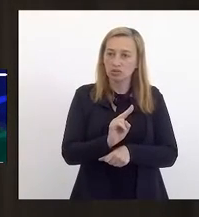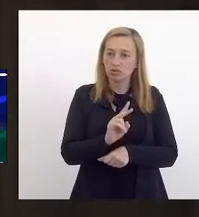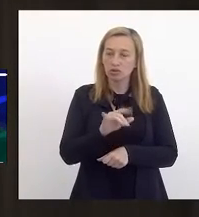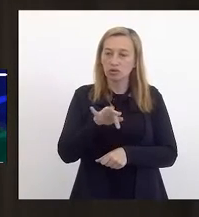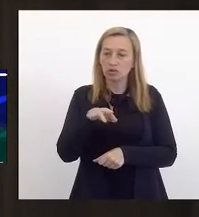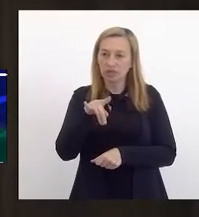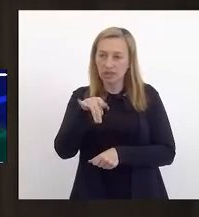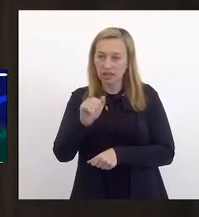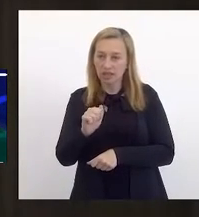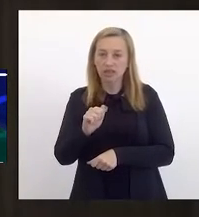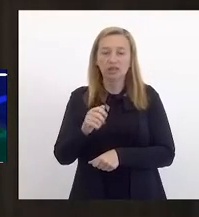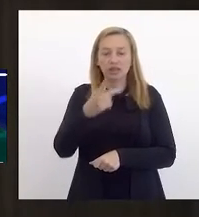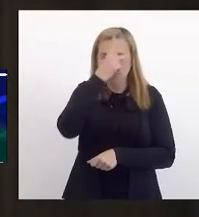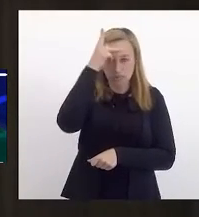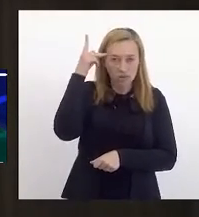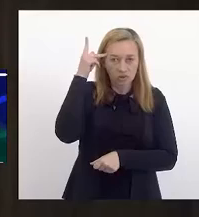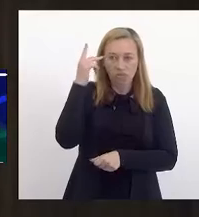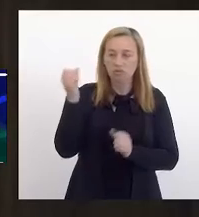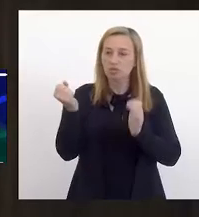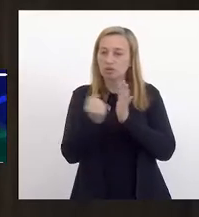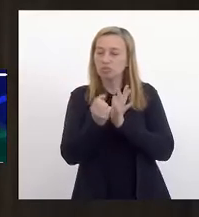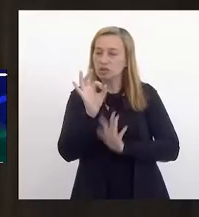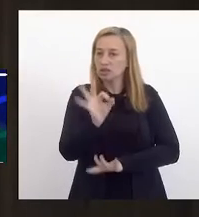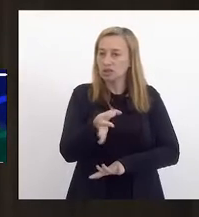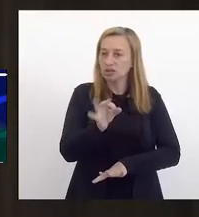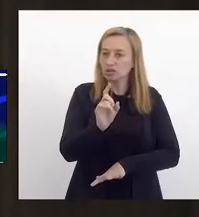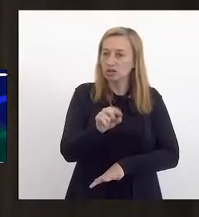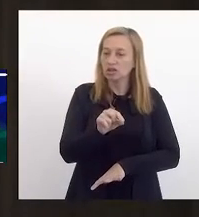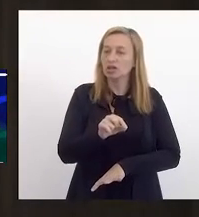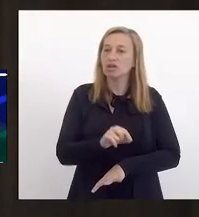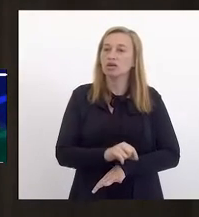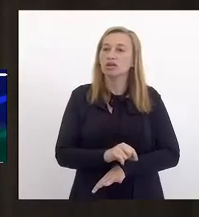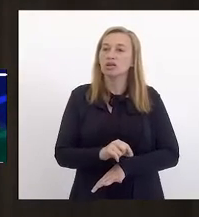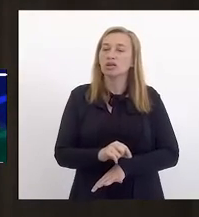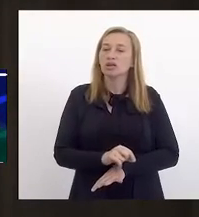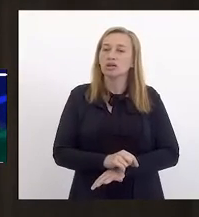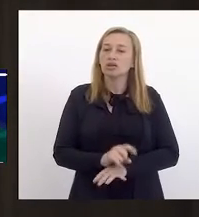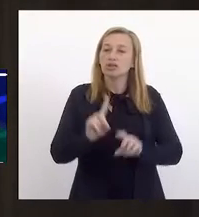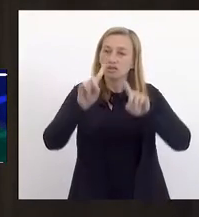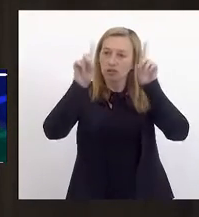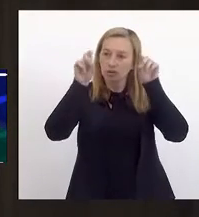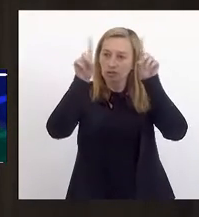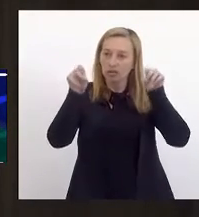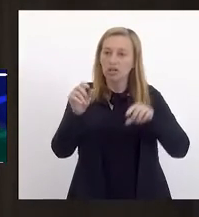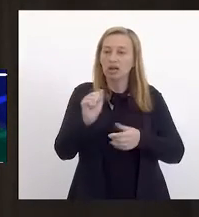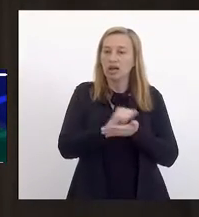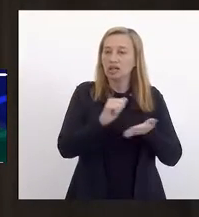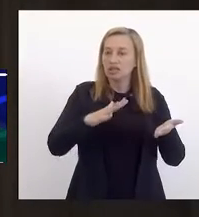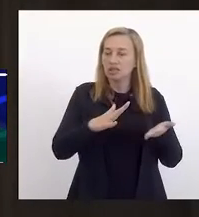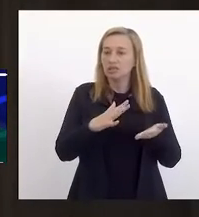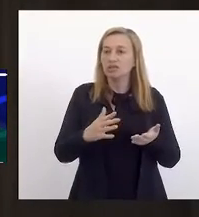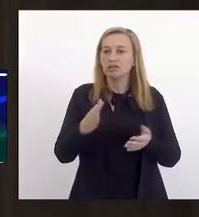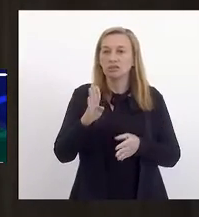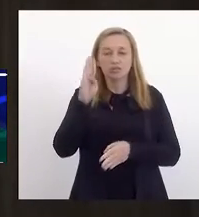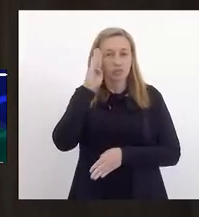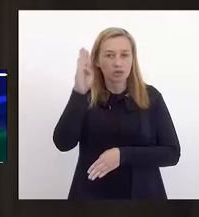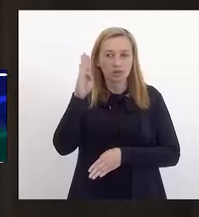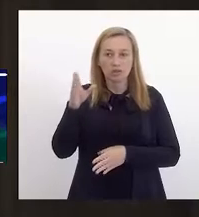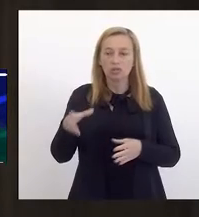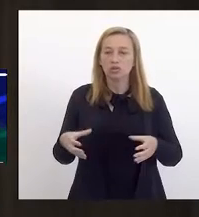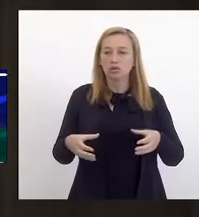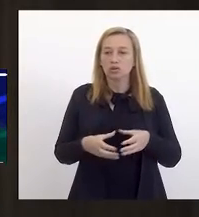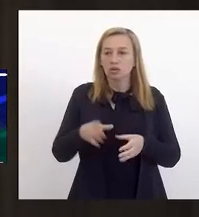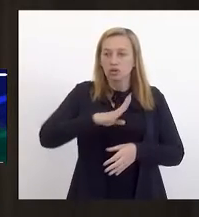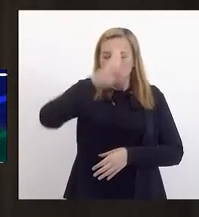das pessoas e do patrimônio, de forma que, tratando-se, abre aspas, de atividades específicas do Corpo de